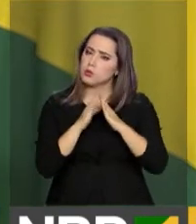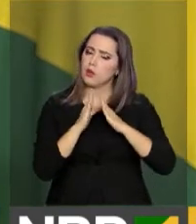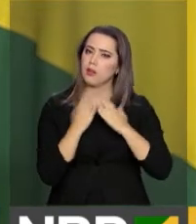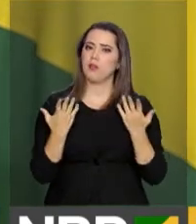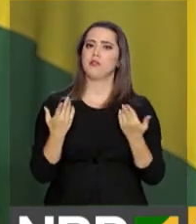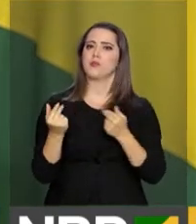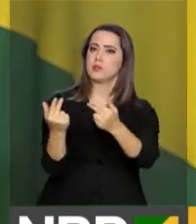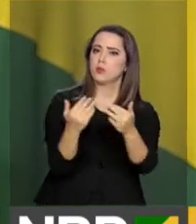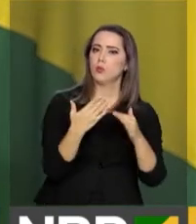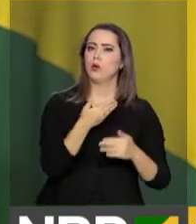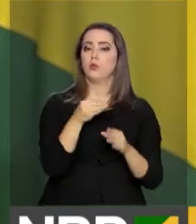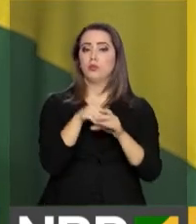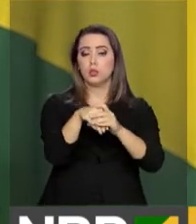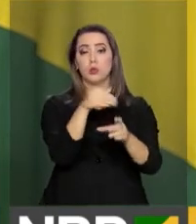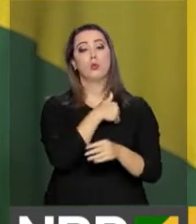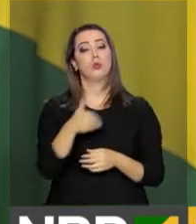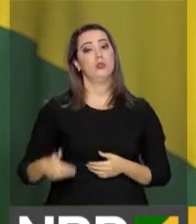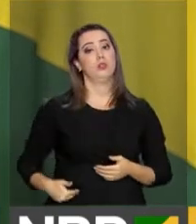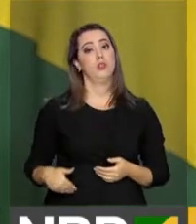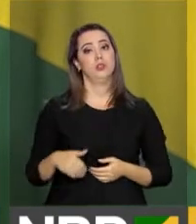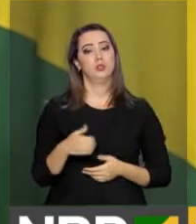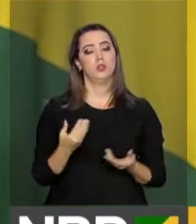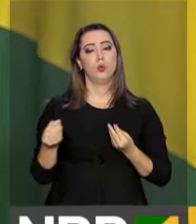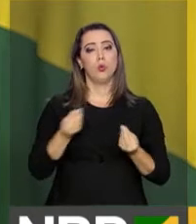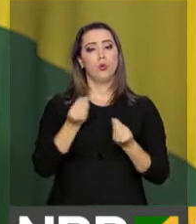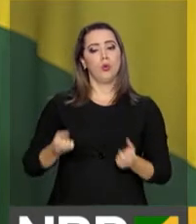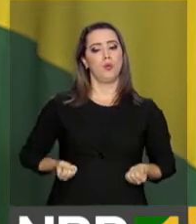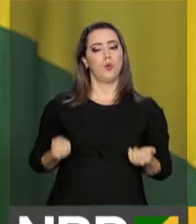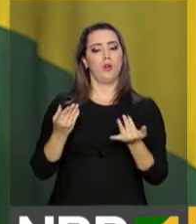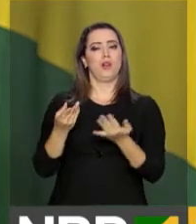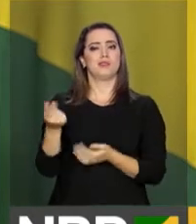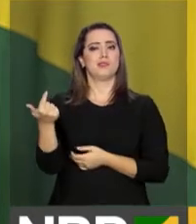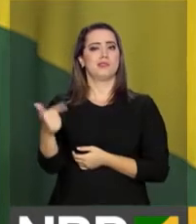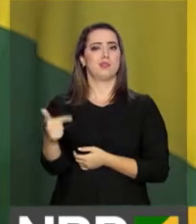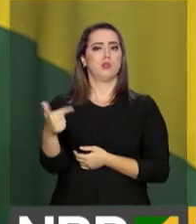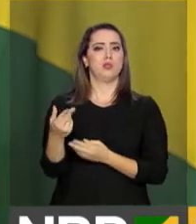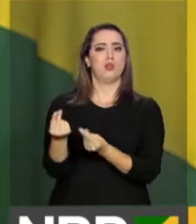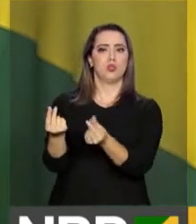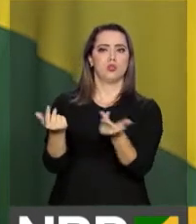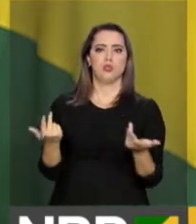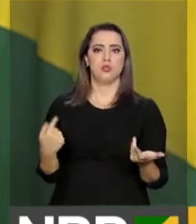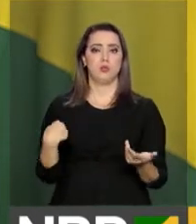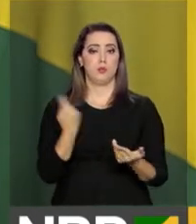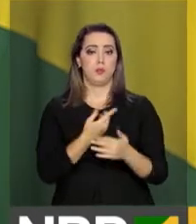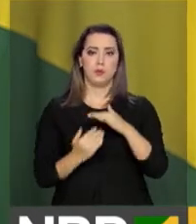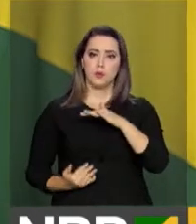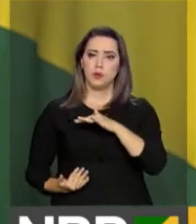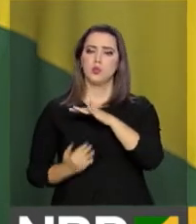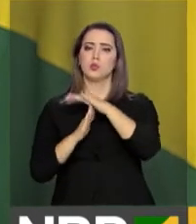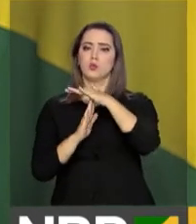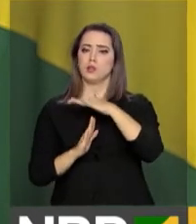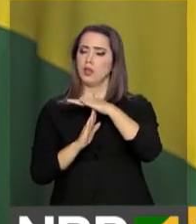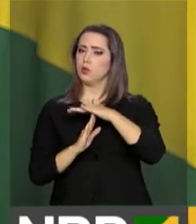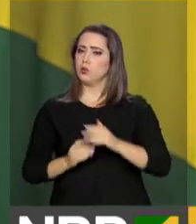acontece no governo e nós propusemos o teto dos gastos depois